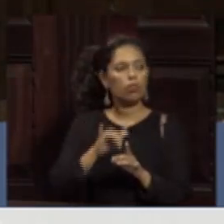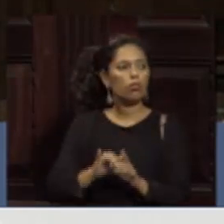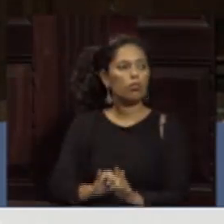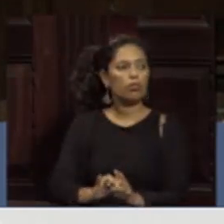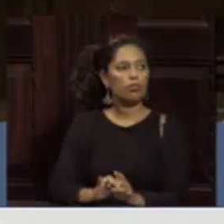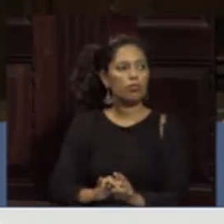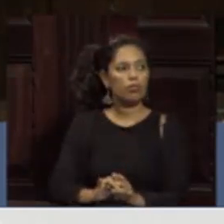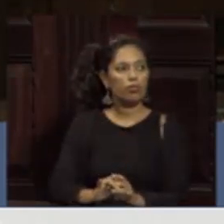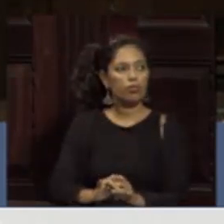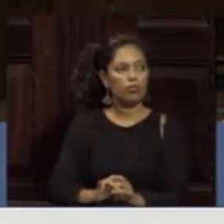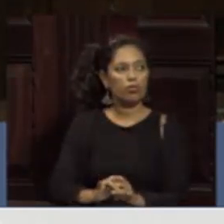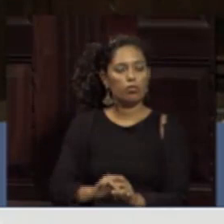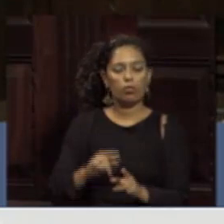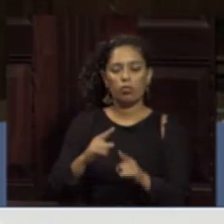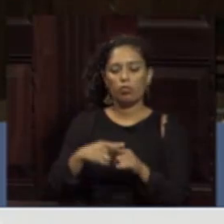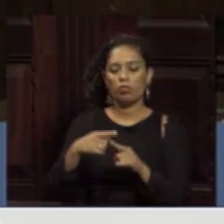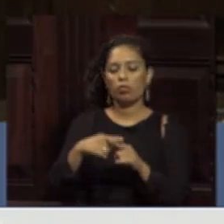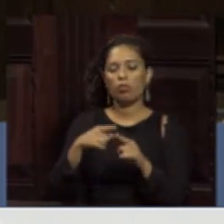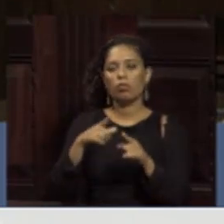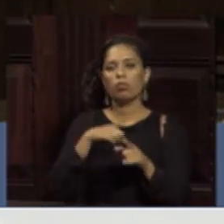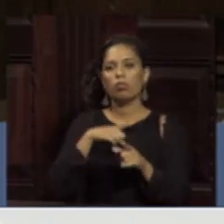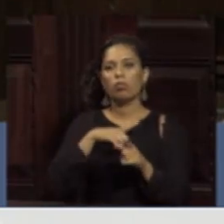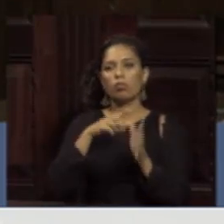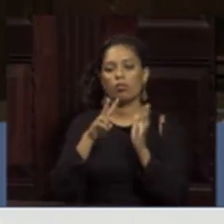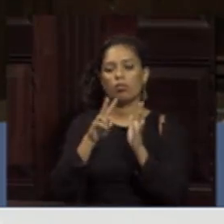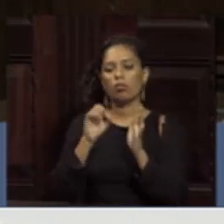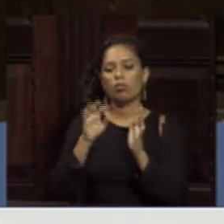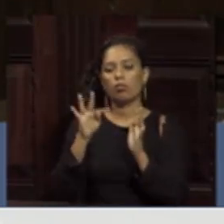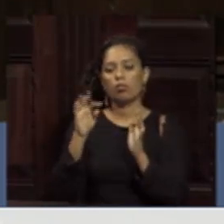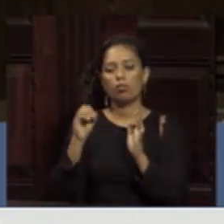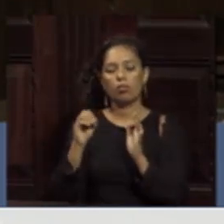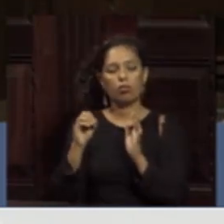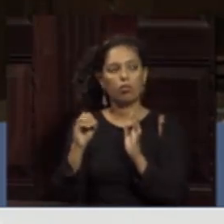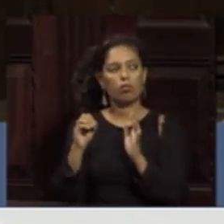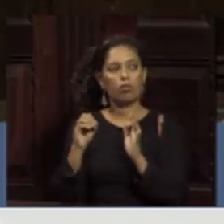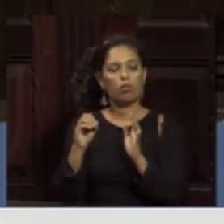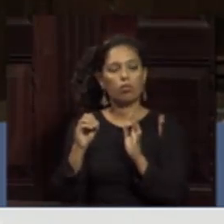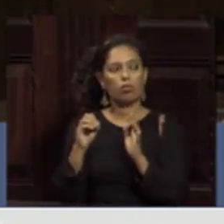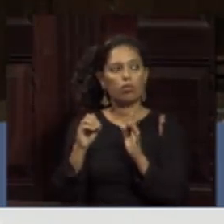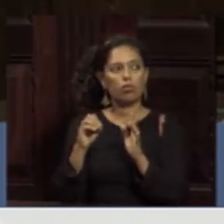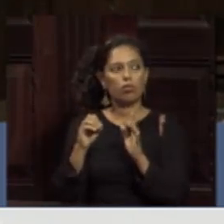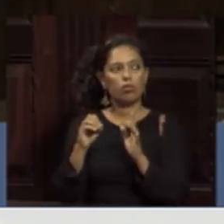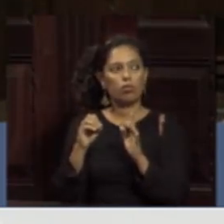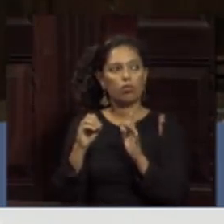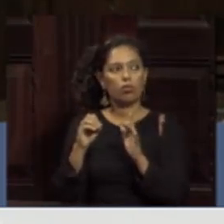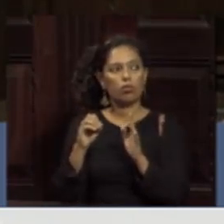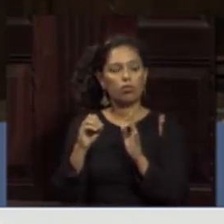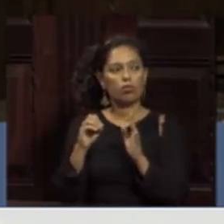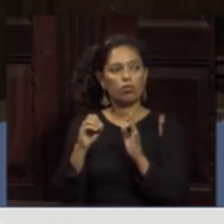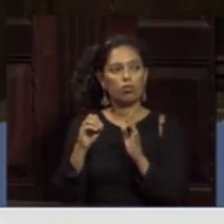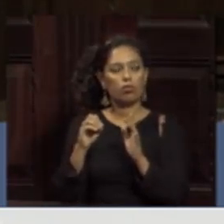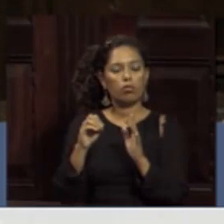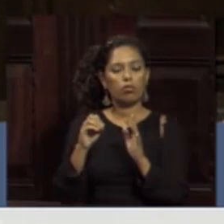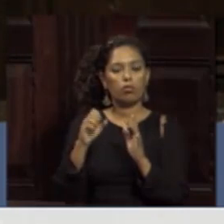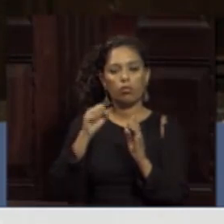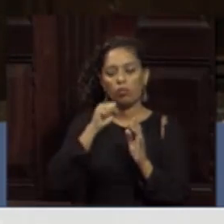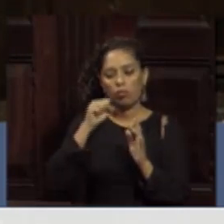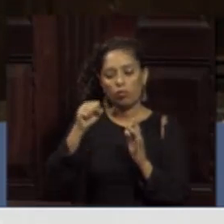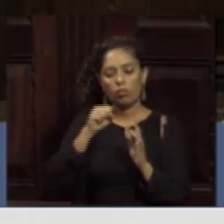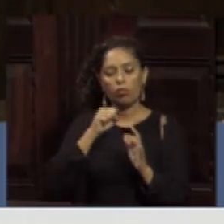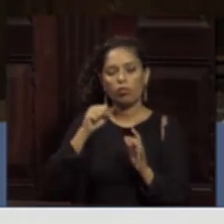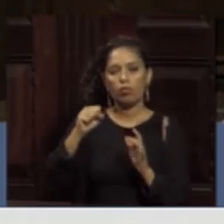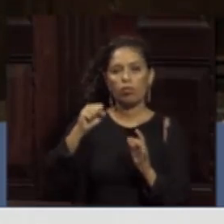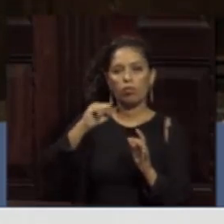tenha havido o veto à profissão de jornalista, que tinha sido incluído por